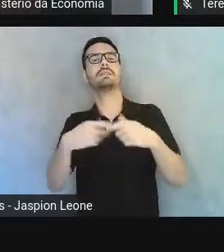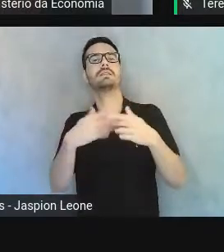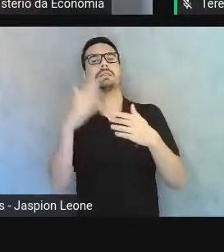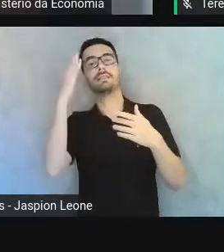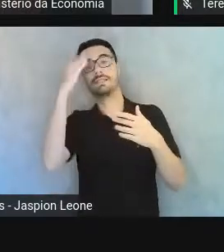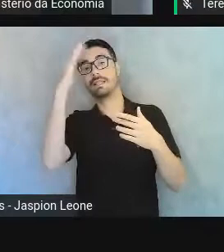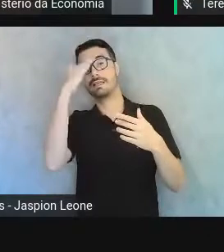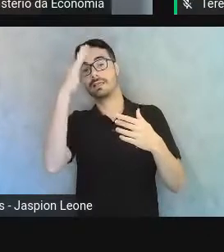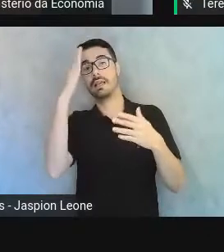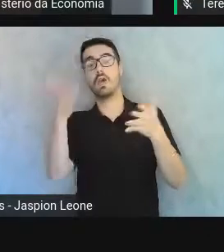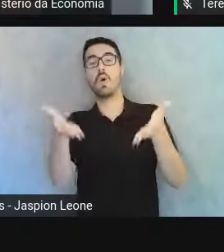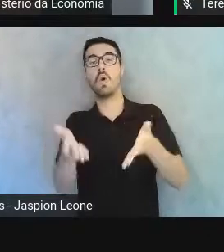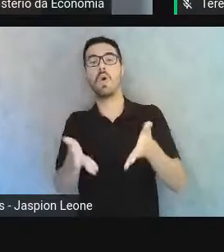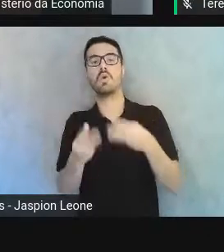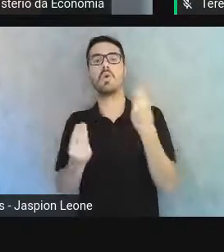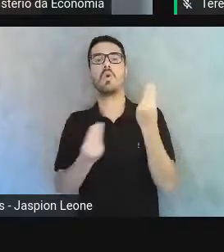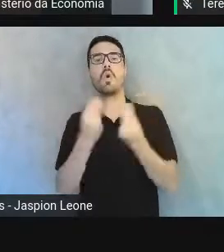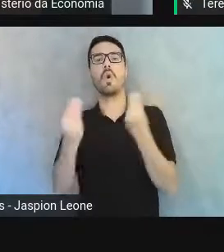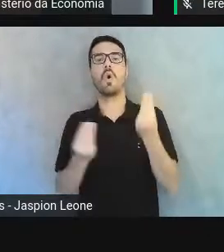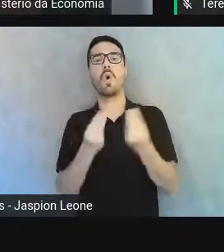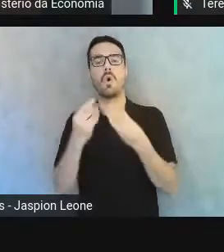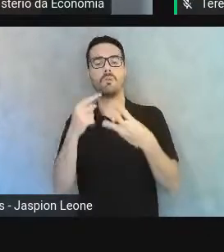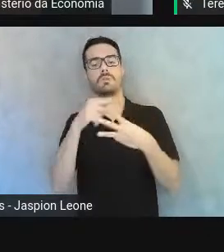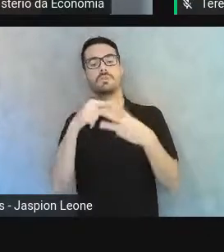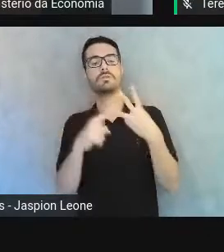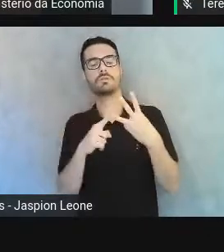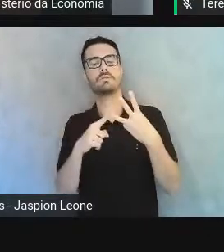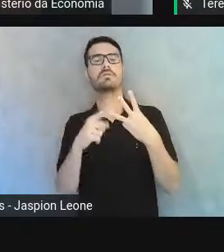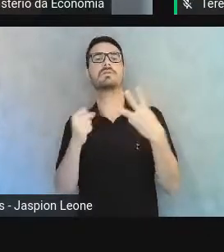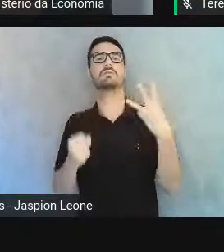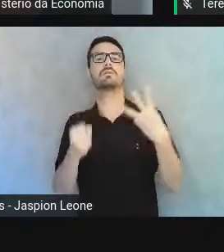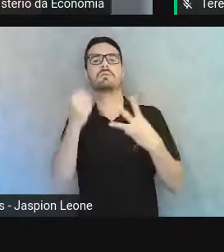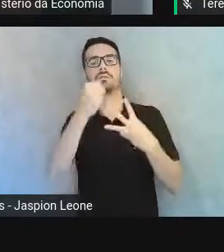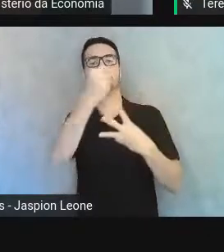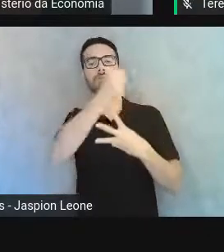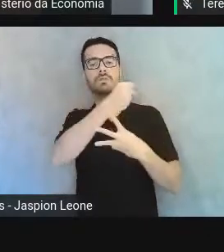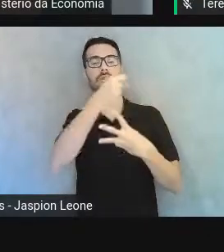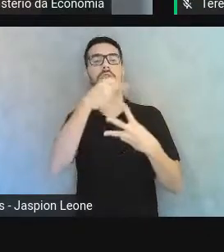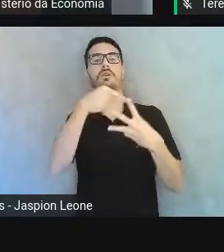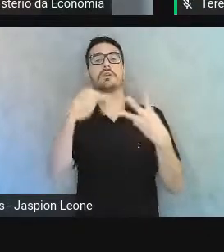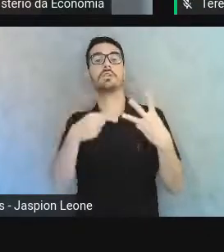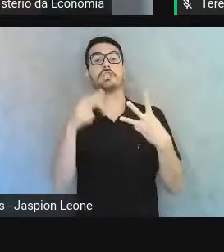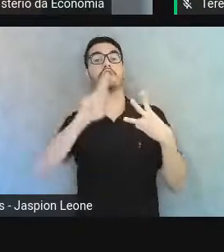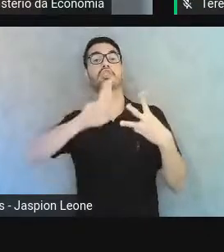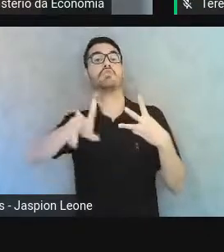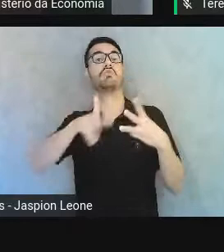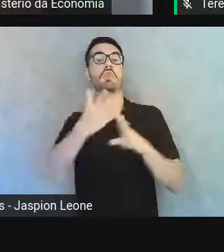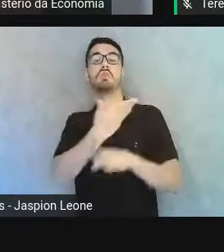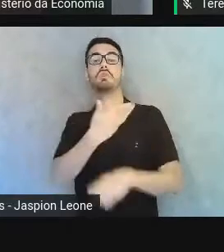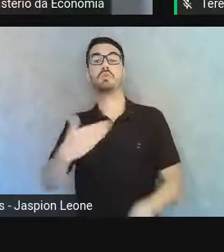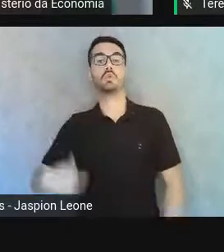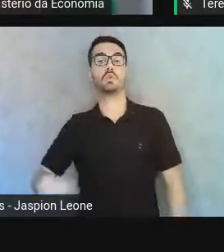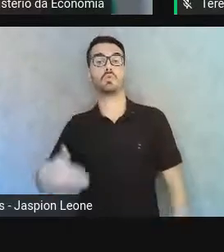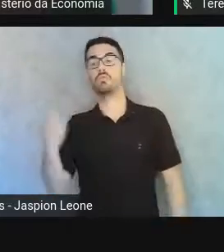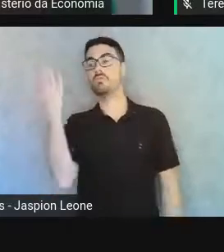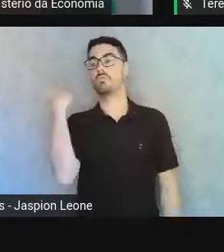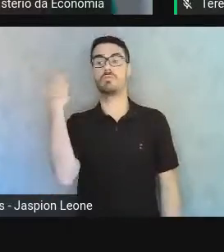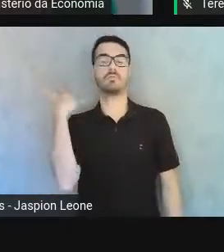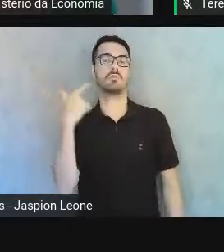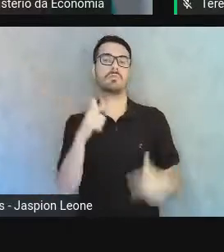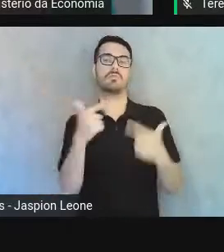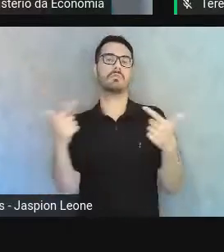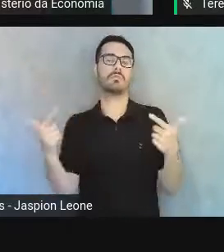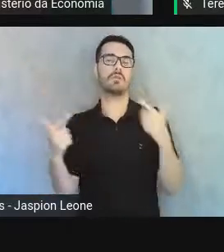entender a forma atual de funcionamento entre os poderes, que é bem diferente dos governos anteriores,